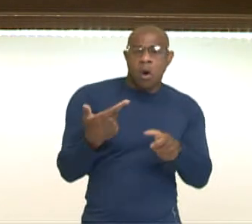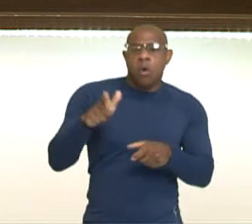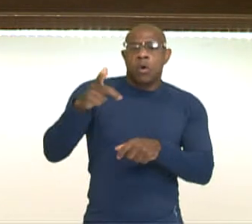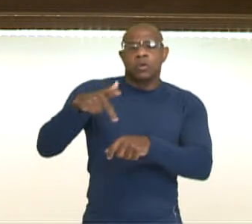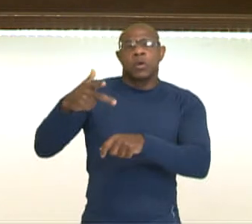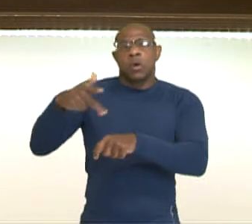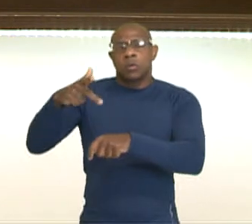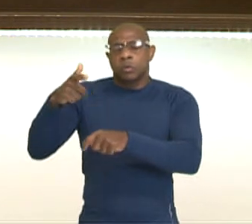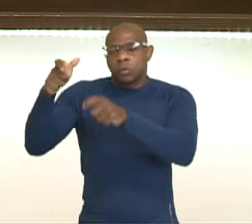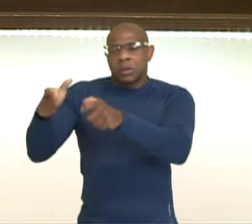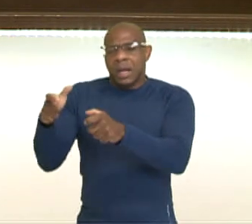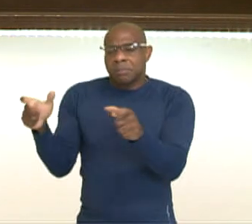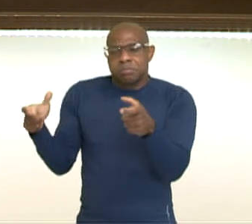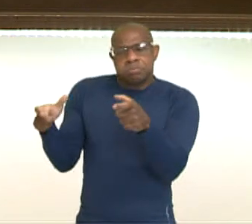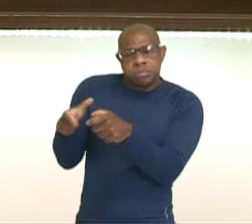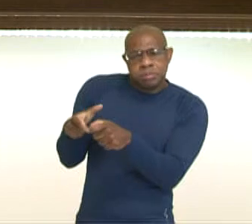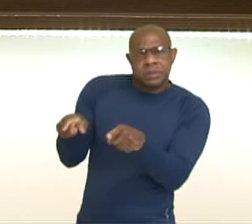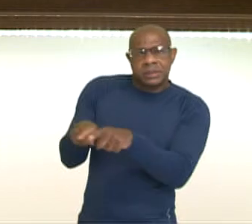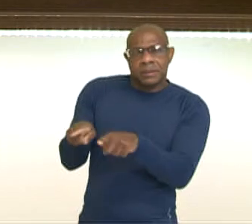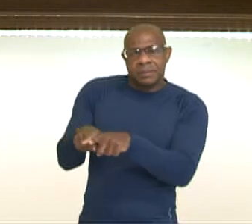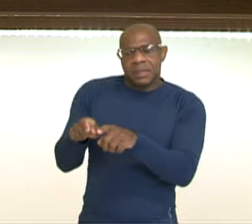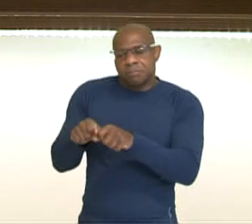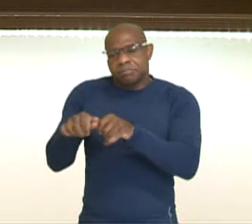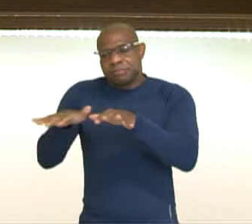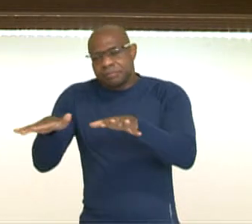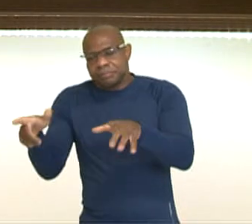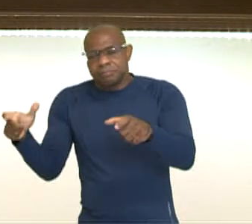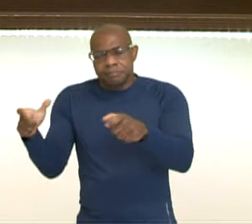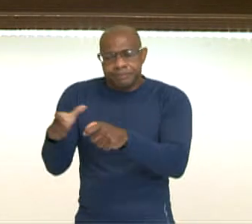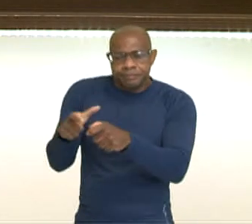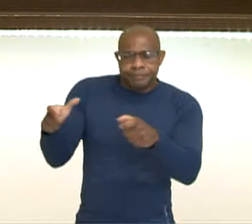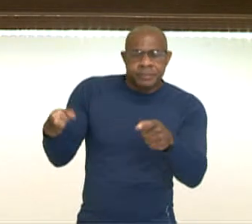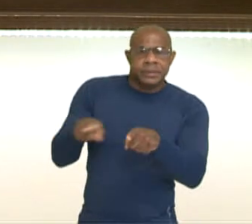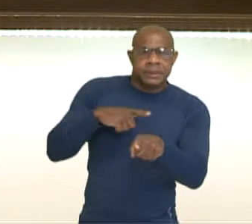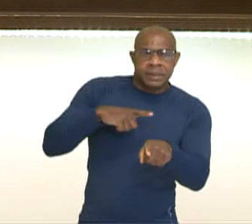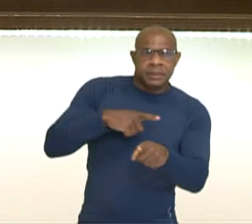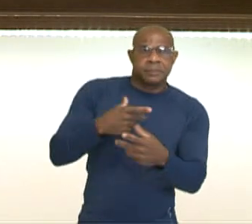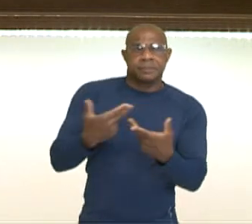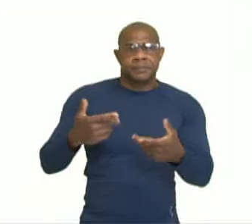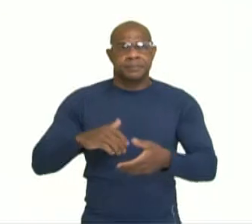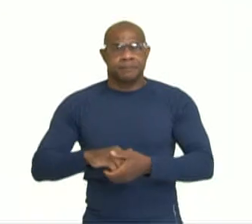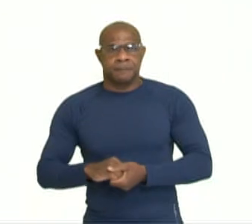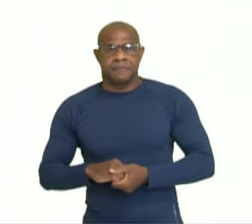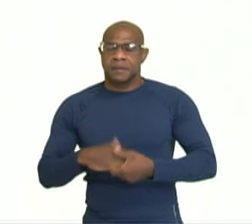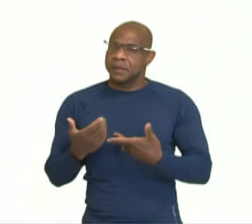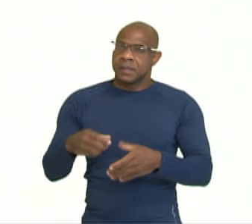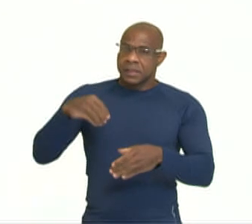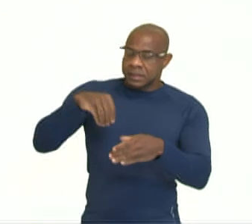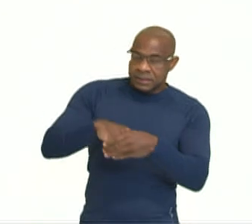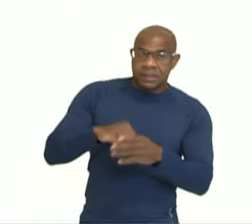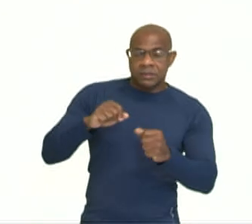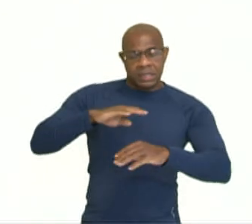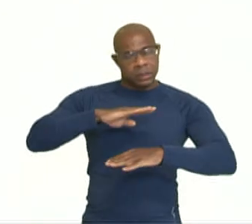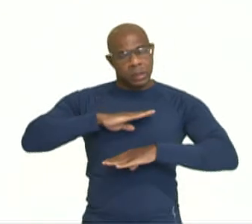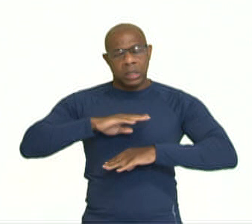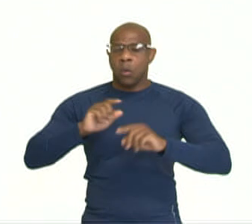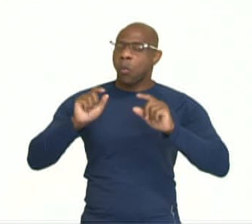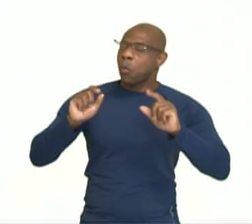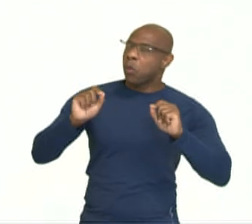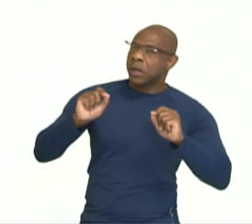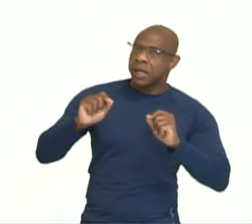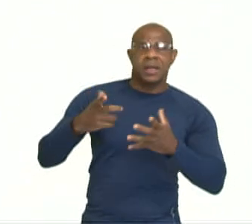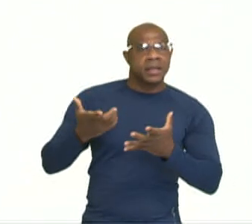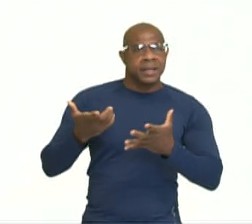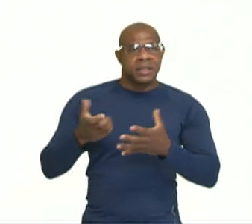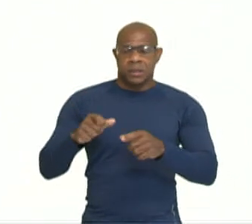com uma concentração mais dispersa, ou ainda estados maiores e estados menores. Dentro dessa situação de